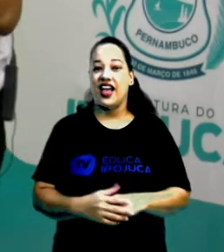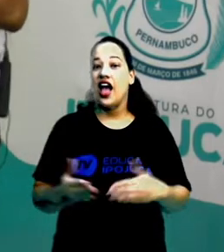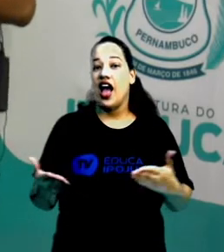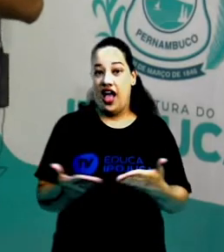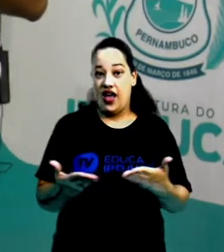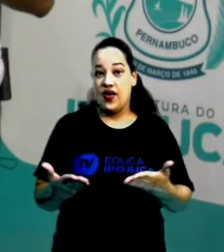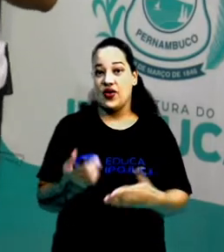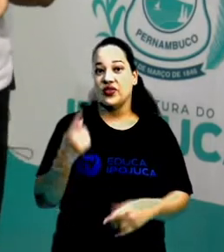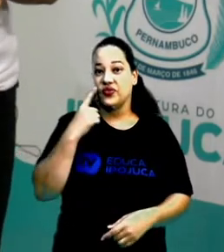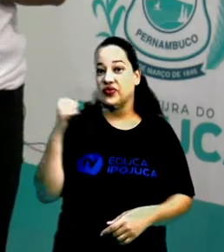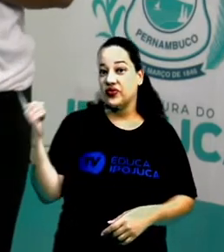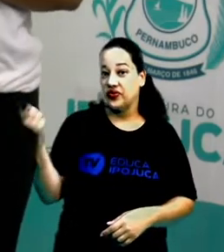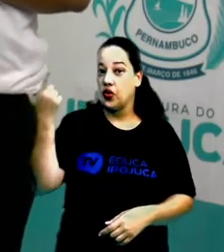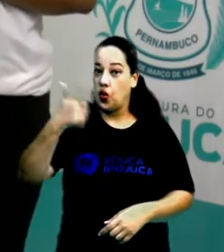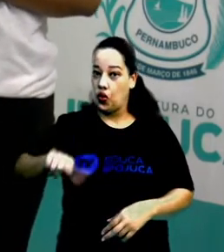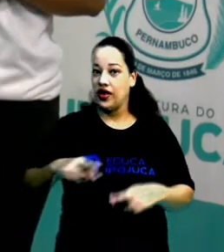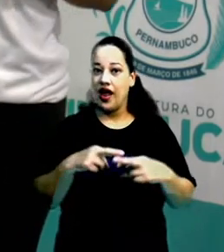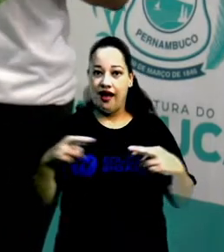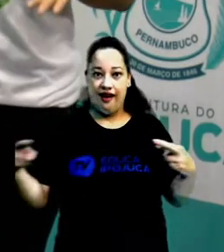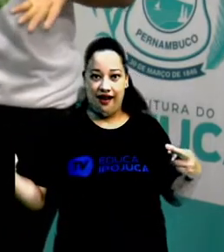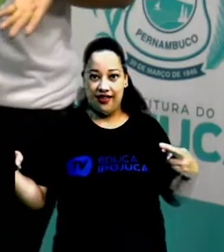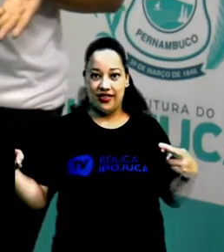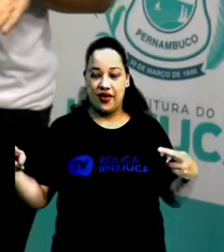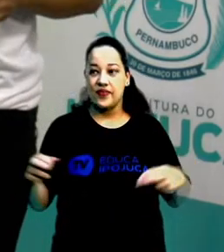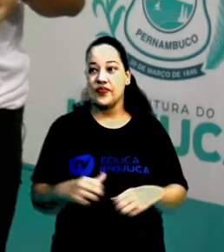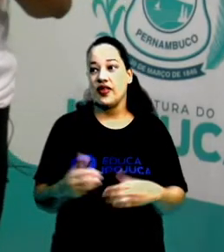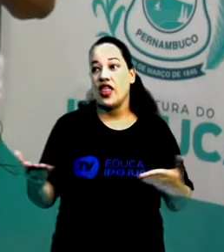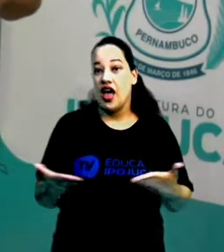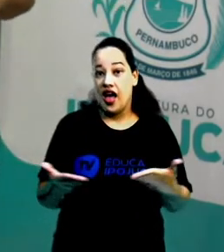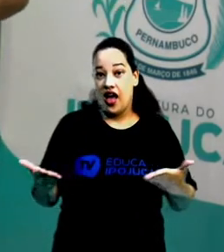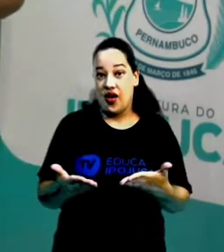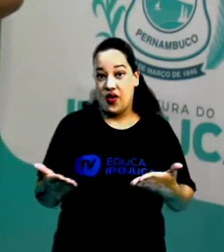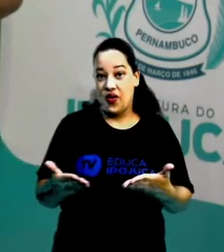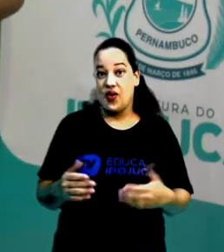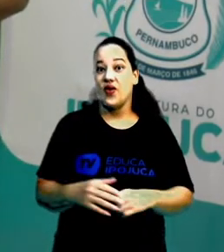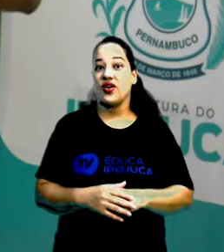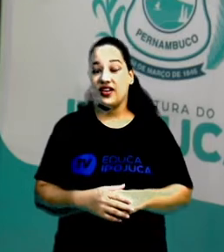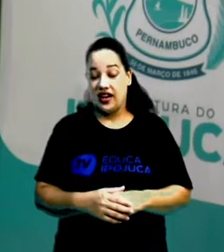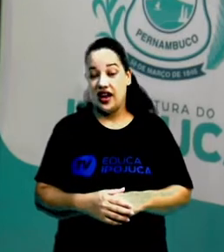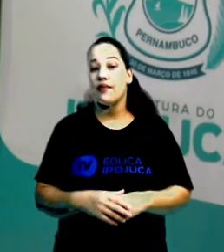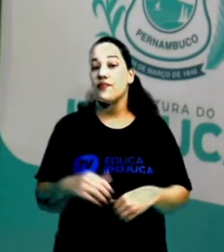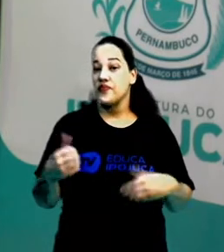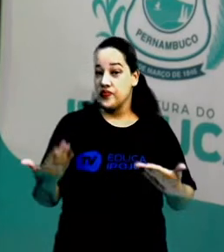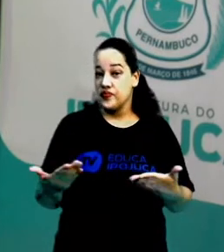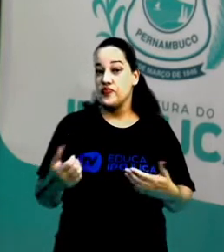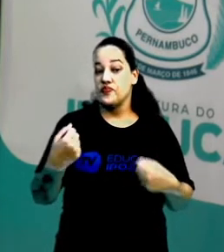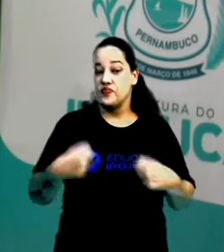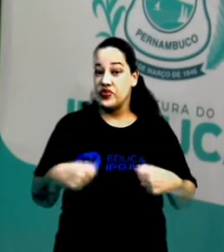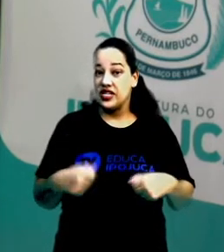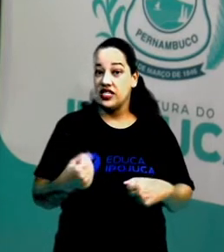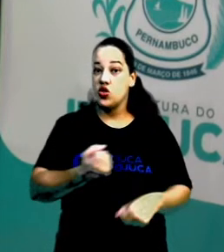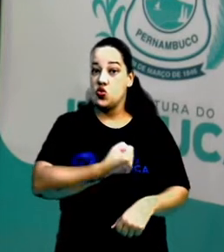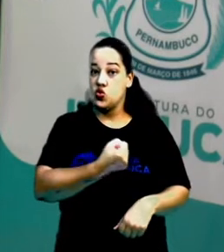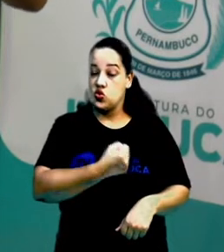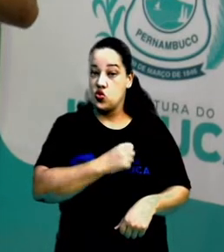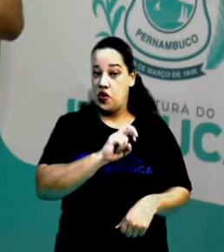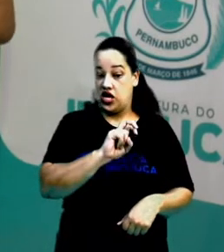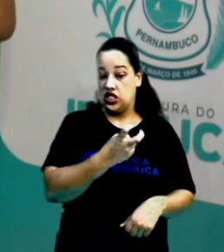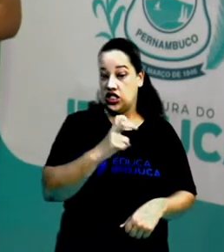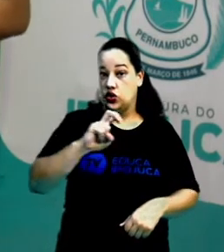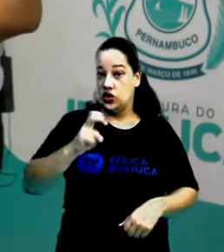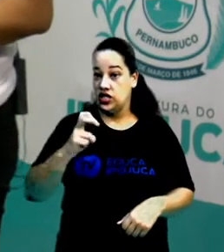Temos aqui outra reta numérica. Só que agora vamos contar de 5 em